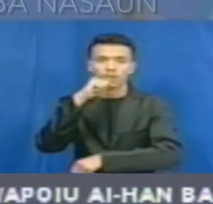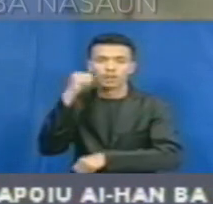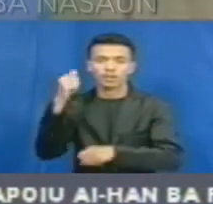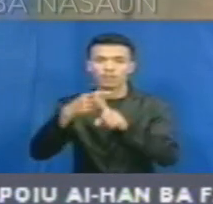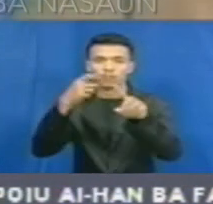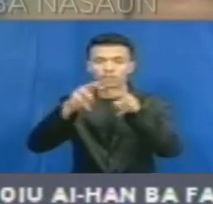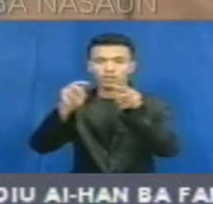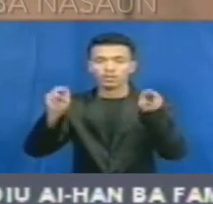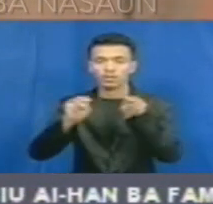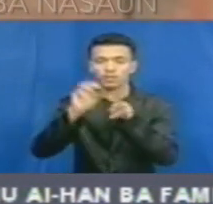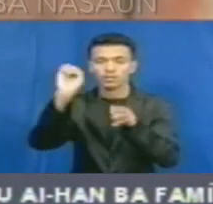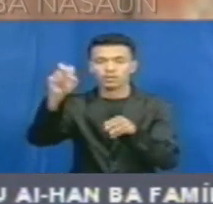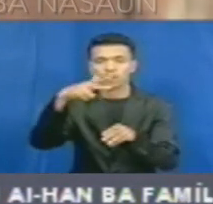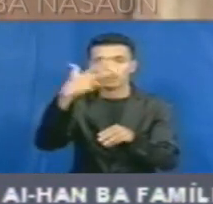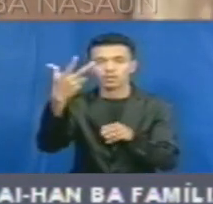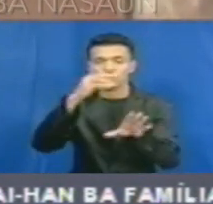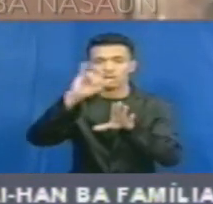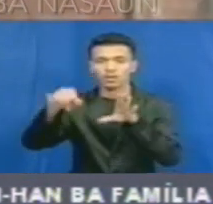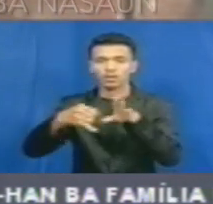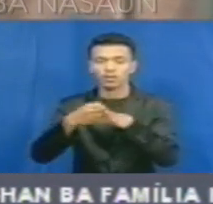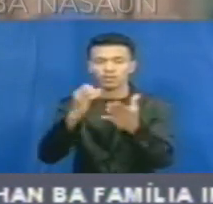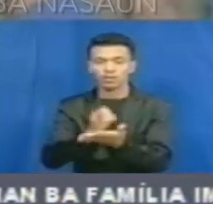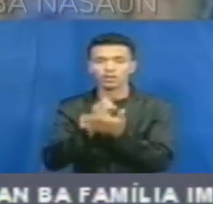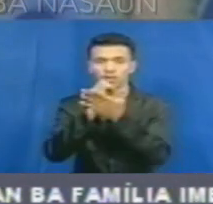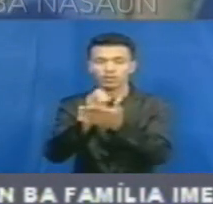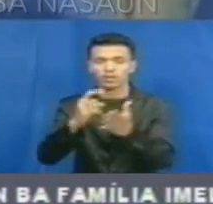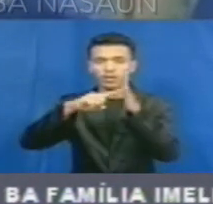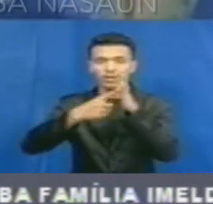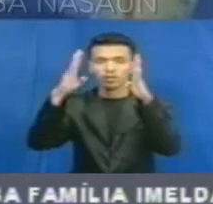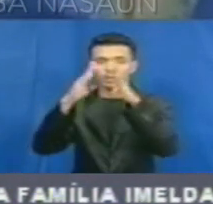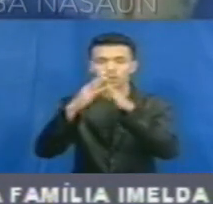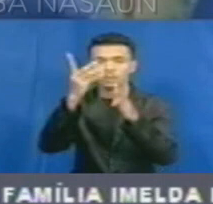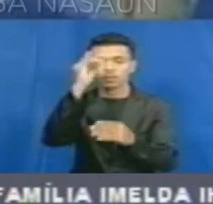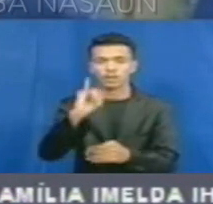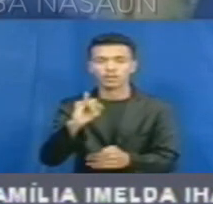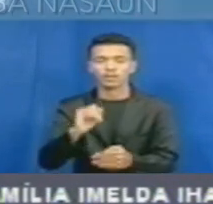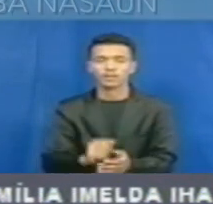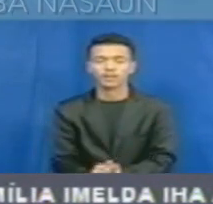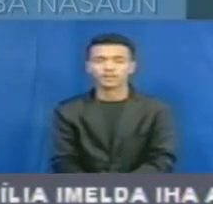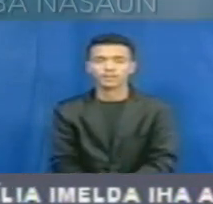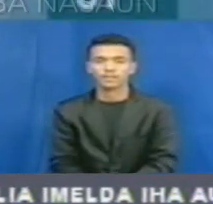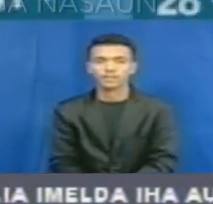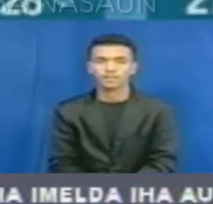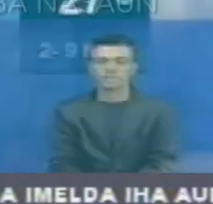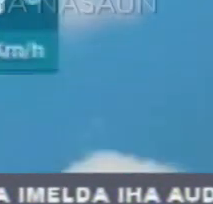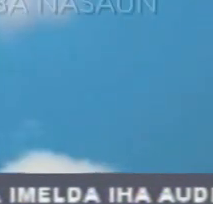com o município Sanulo Recentolo inclui a região Oikusi. E terá o que é o município dele.